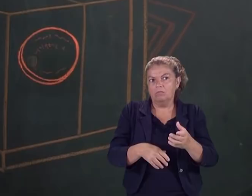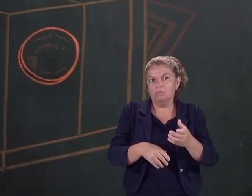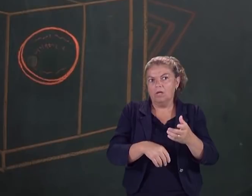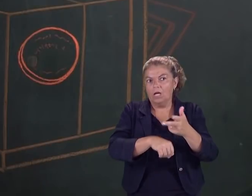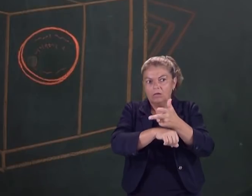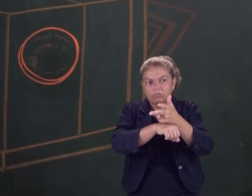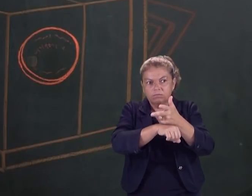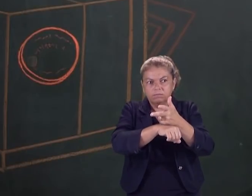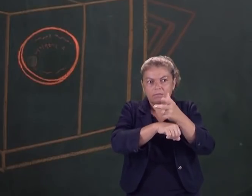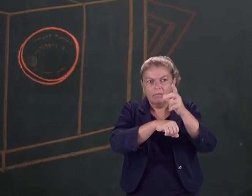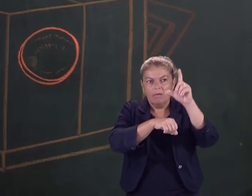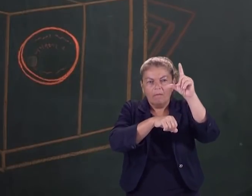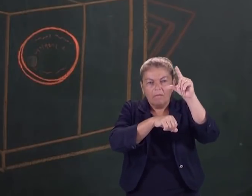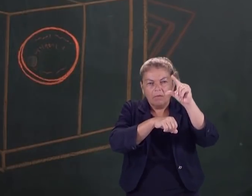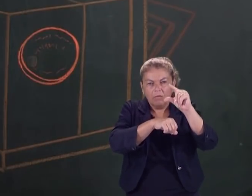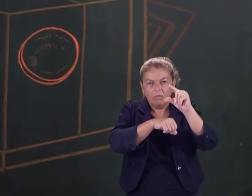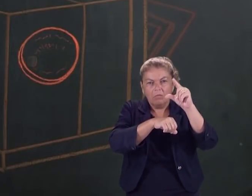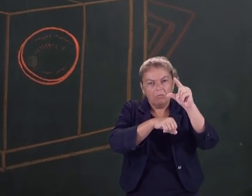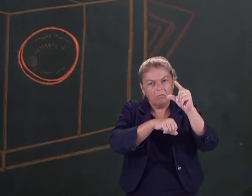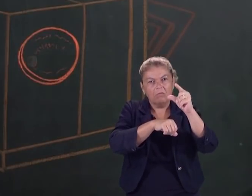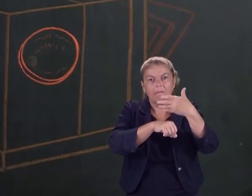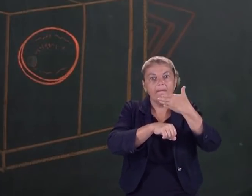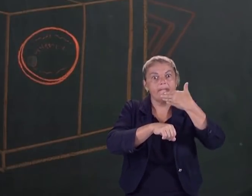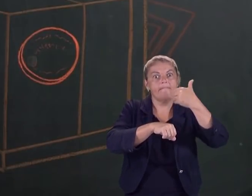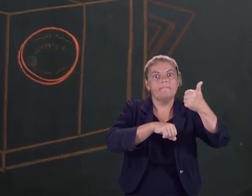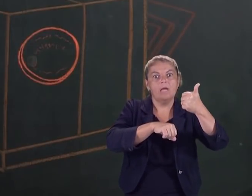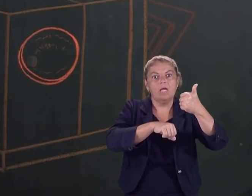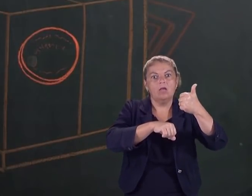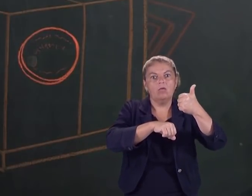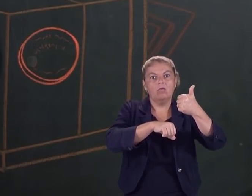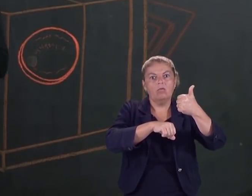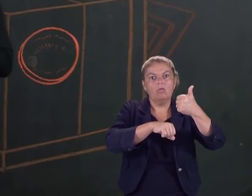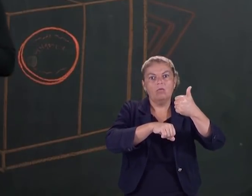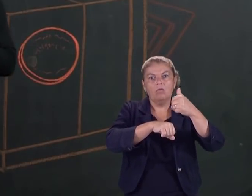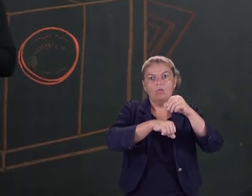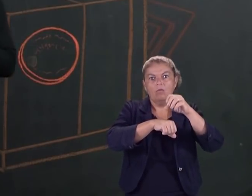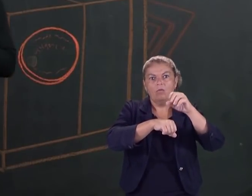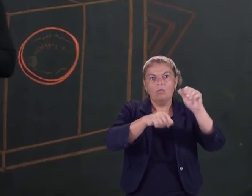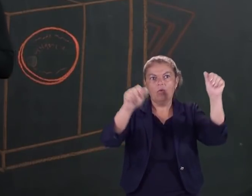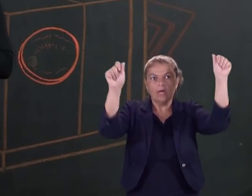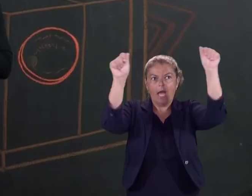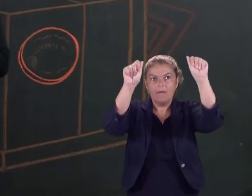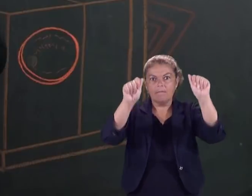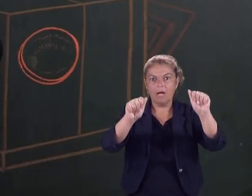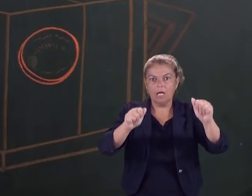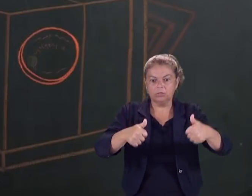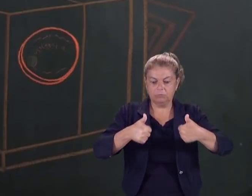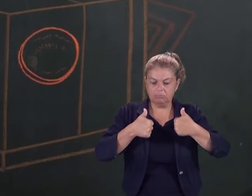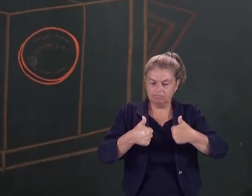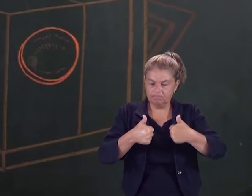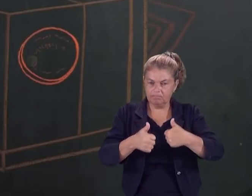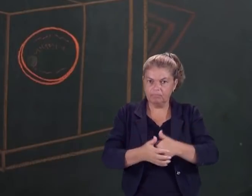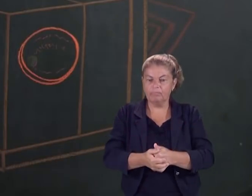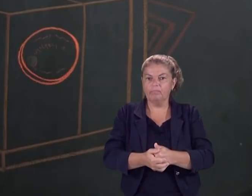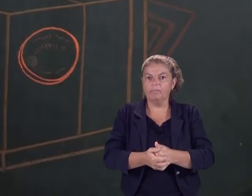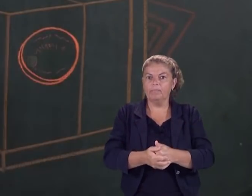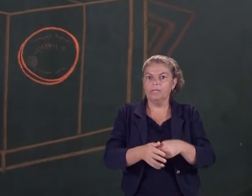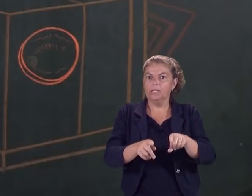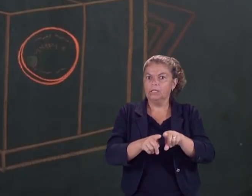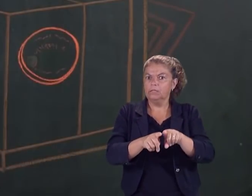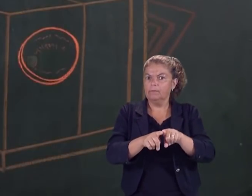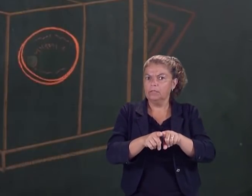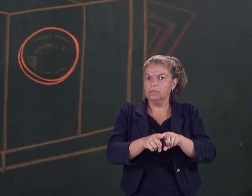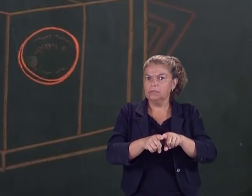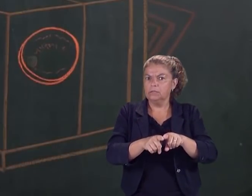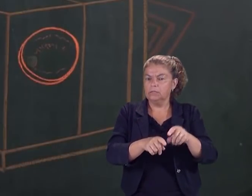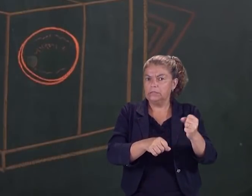na verdade, porque aí a imagem fica muito mais nítida e ela se revela invertida aqui, ok? Muito bem. Uma